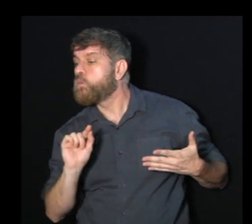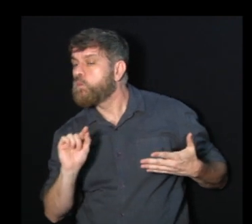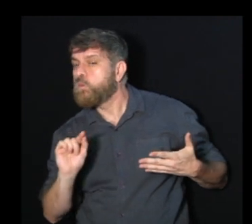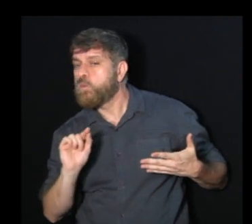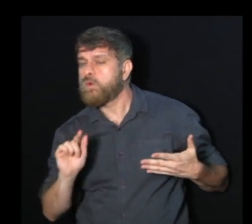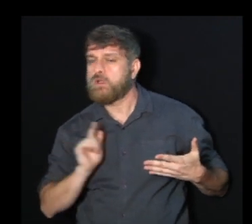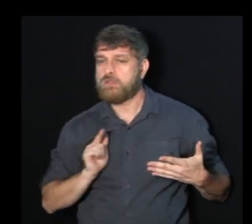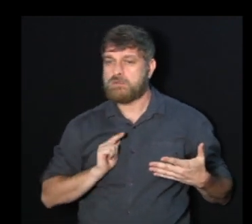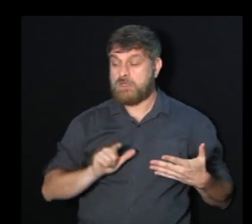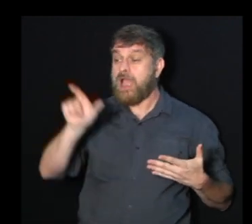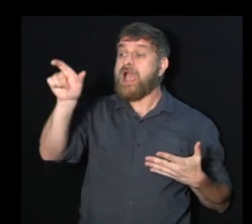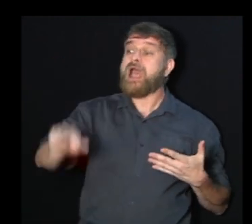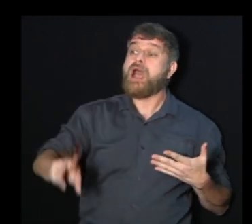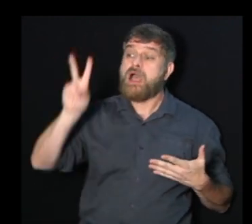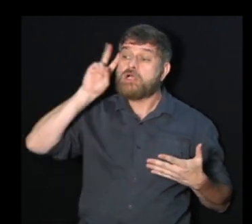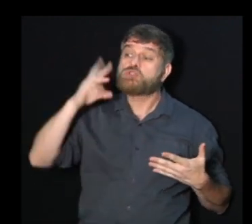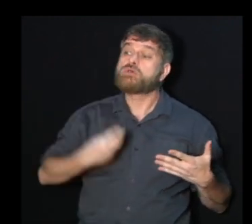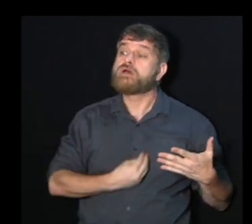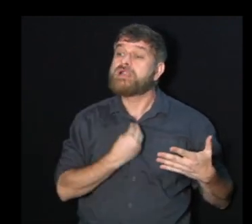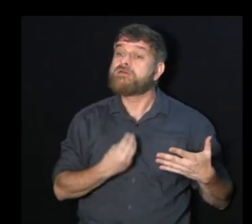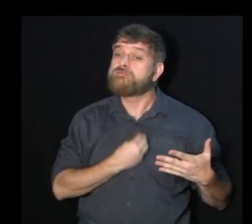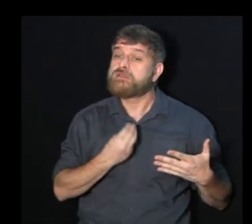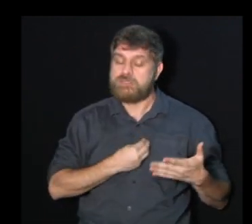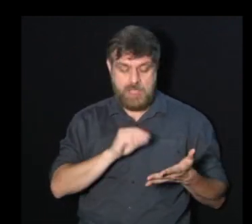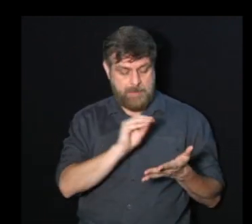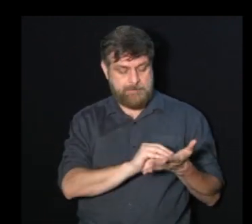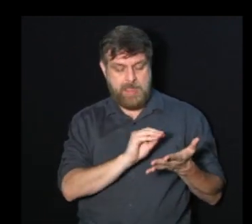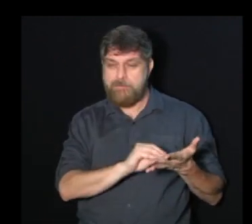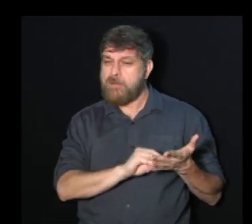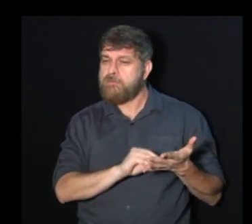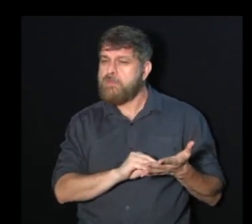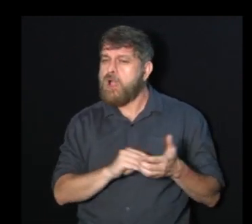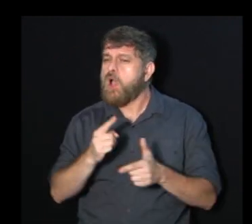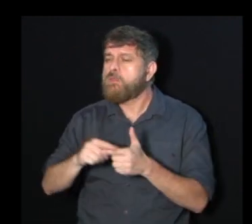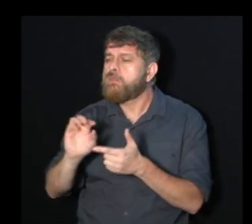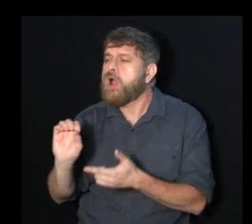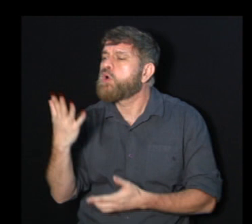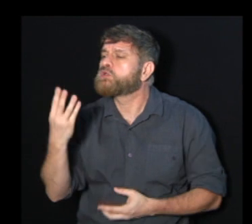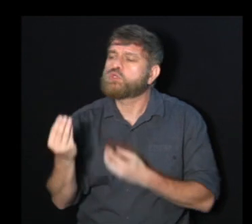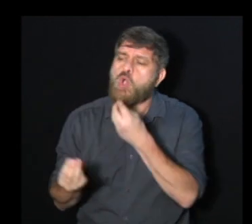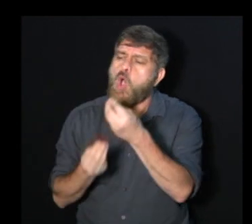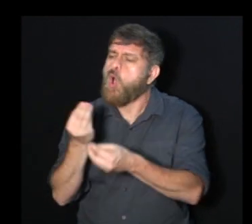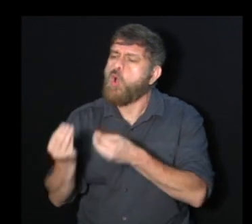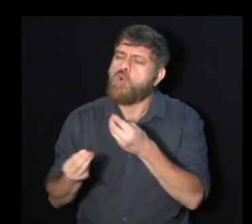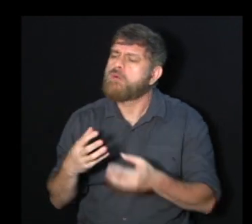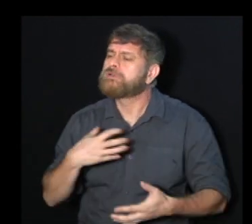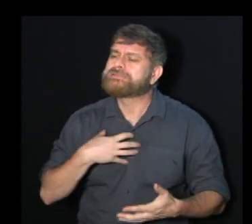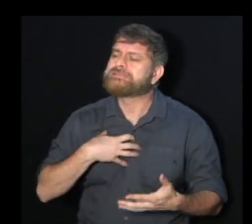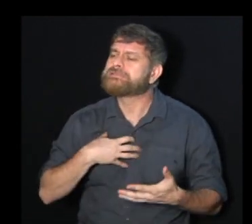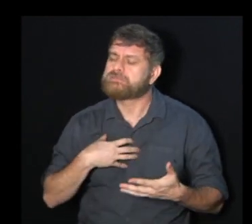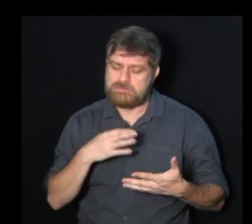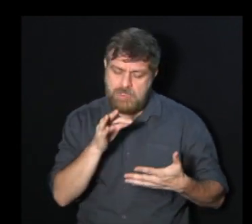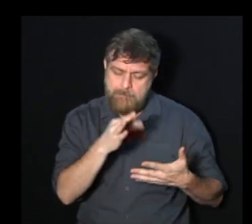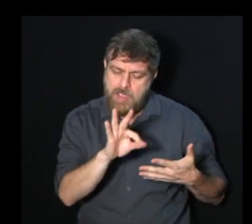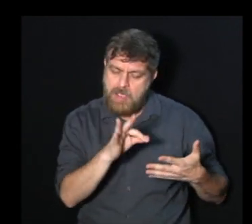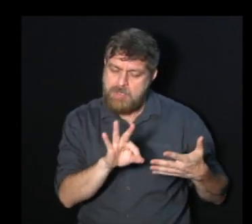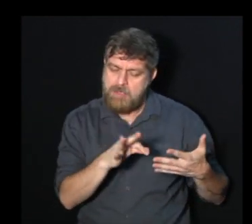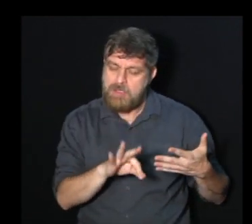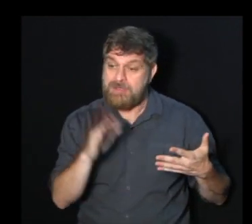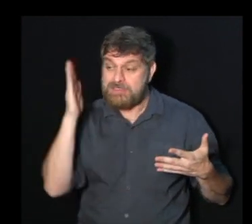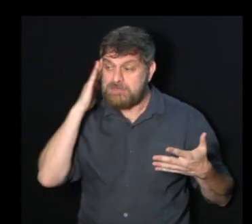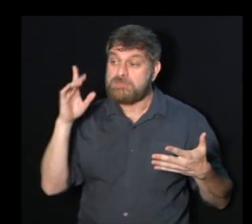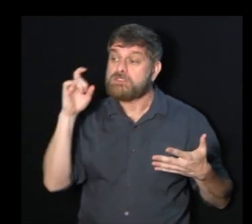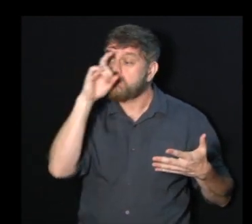um pouco do histórico do paciente, quando ocorreu o problema, como, de qual forma, saber a